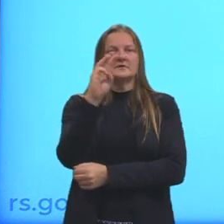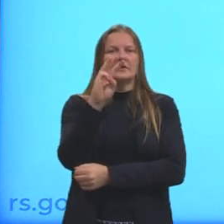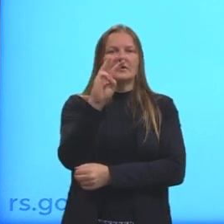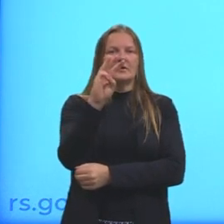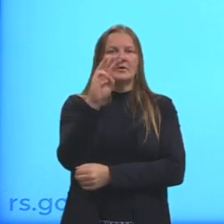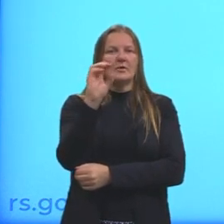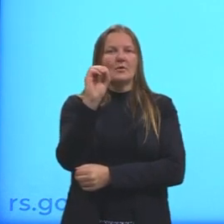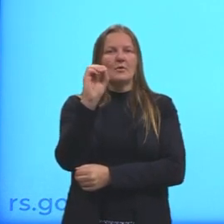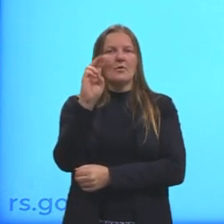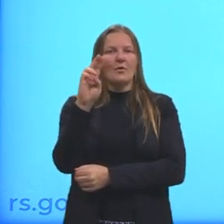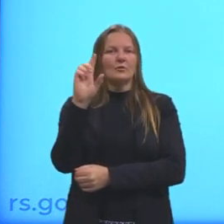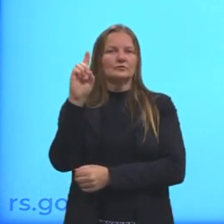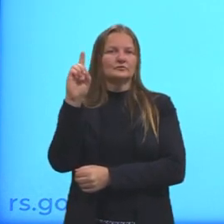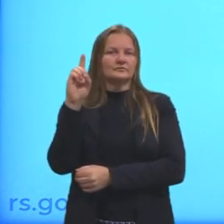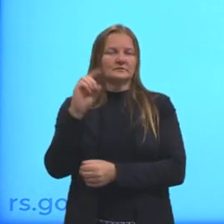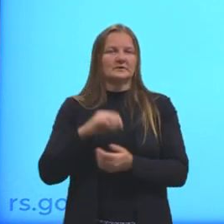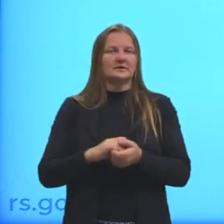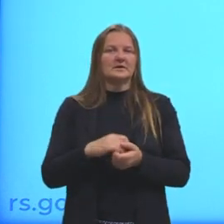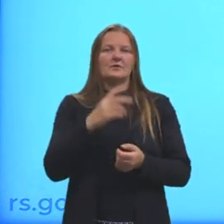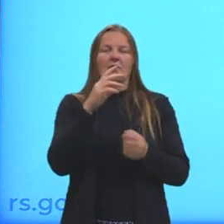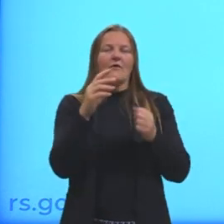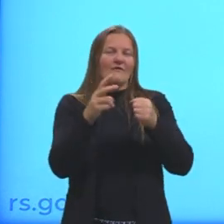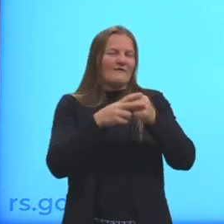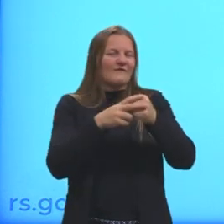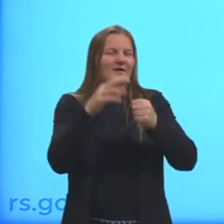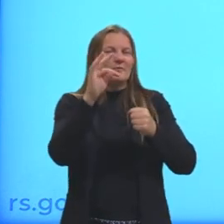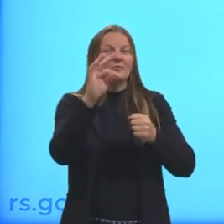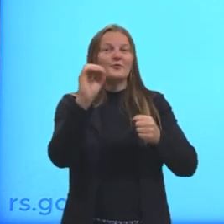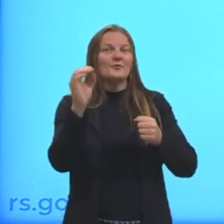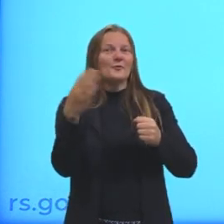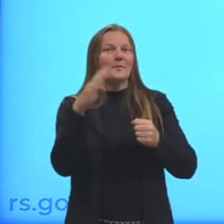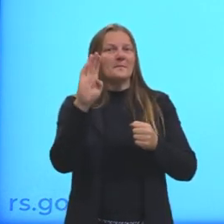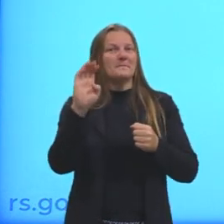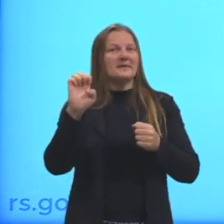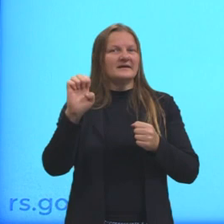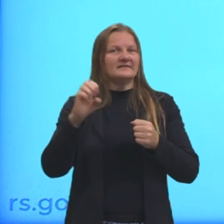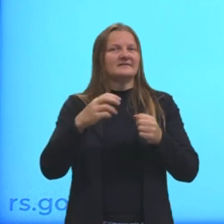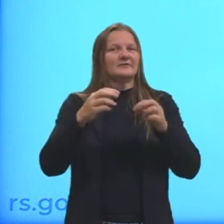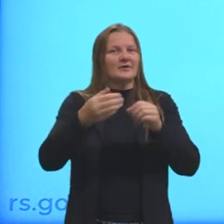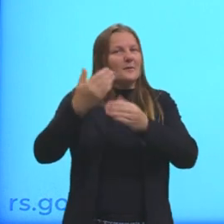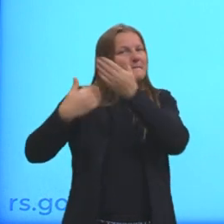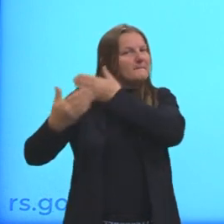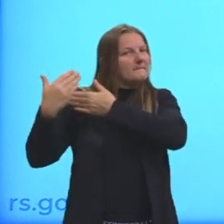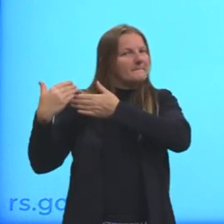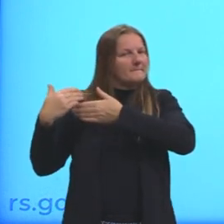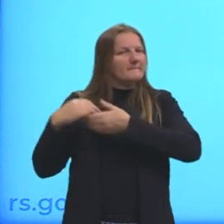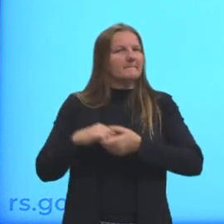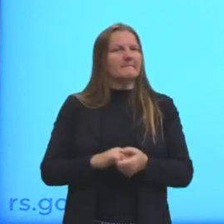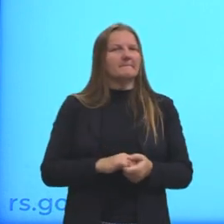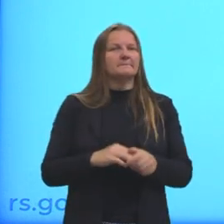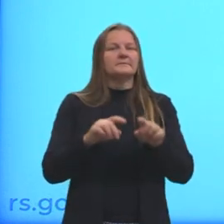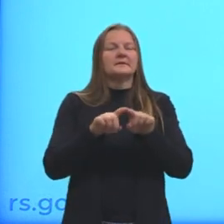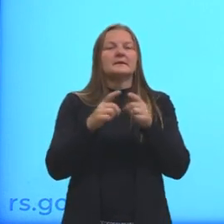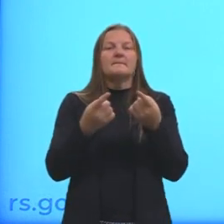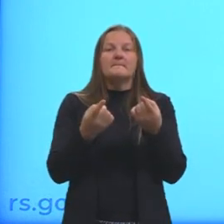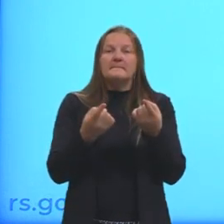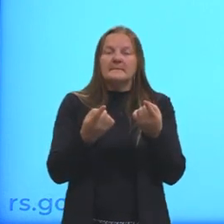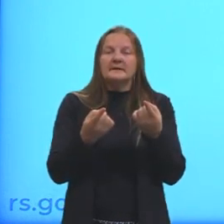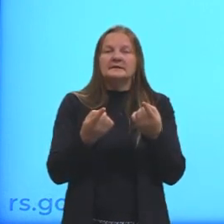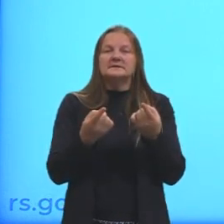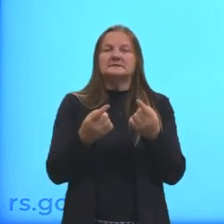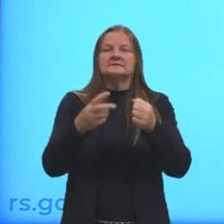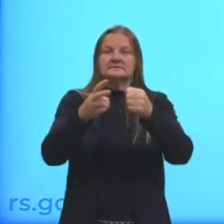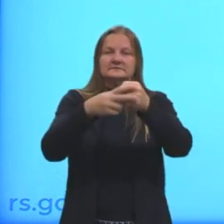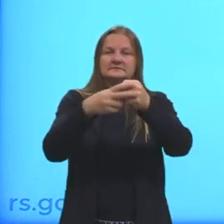nosso querido verbo to be o nosso verbo to be aqui na forma do passado mas o meu